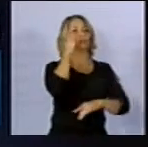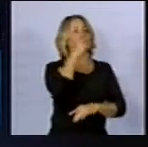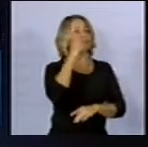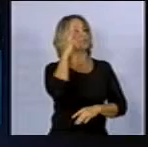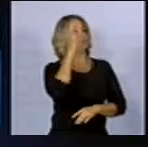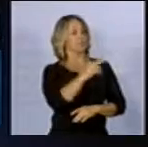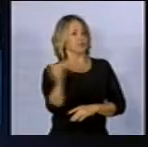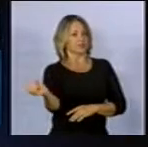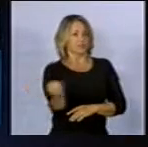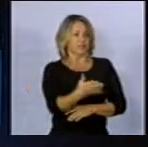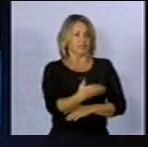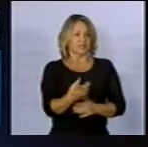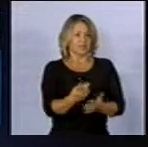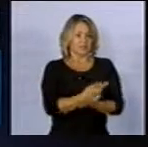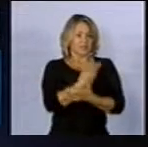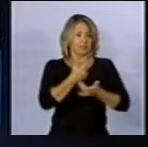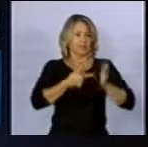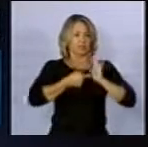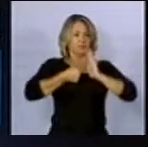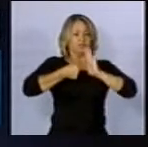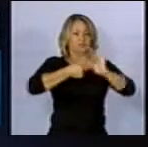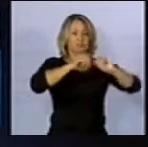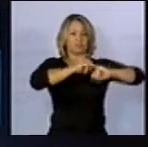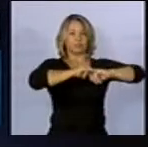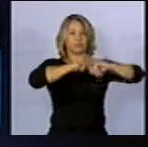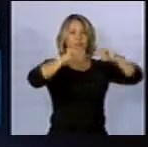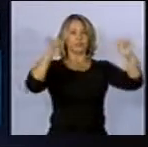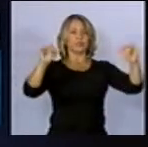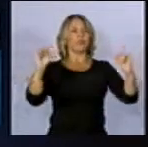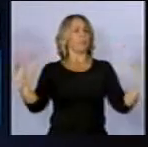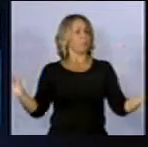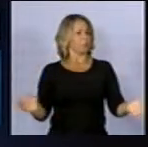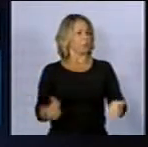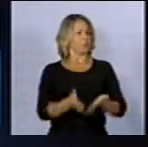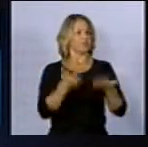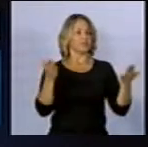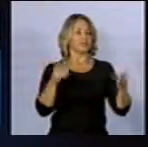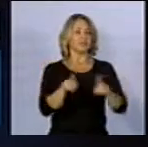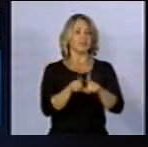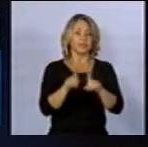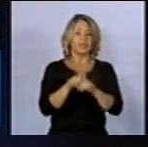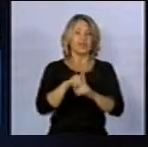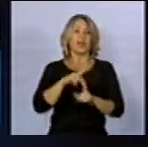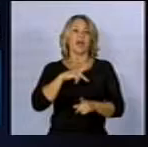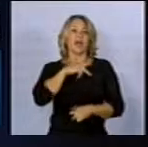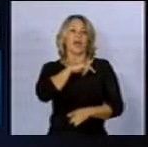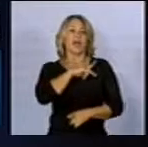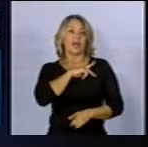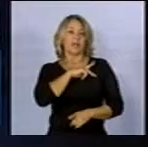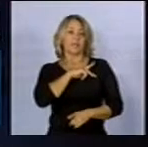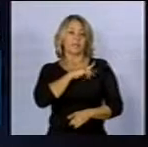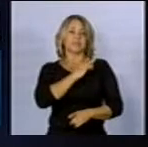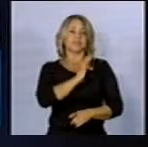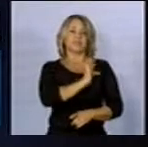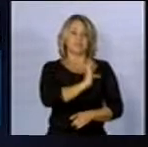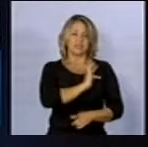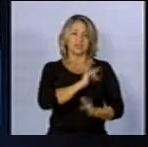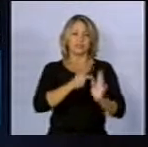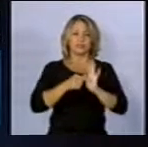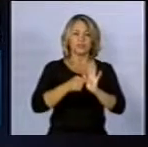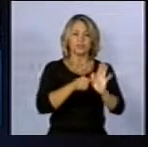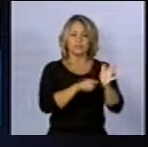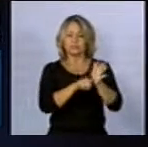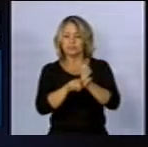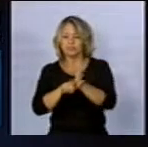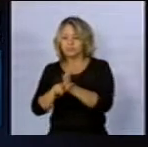que tá aí agora que tá sendo uma maravilha eh a Polícia Federal inspecionando com raio